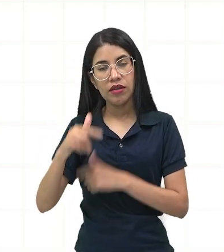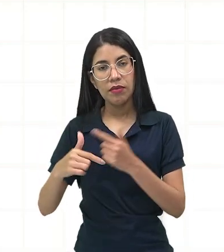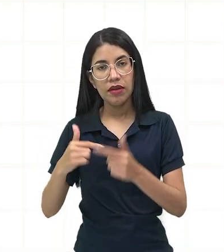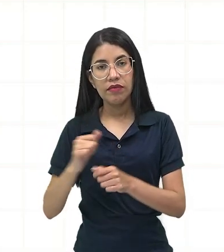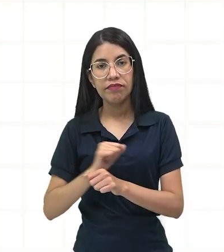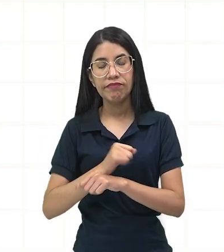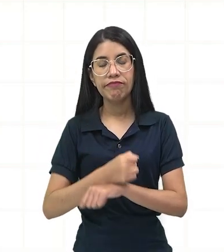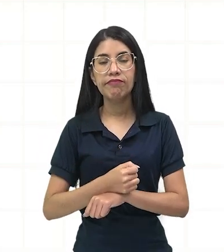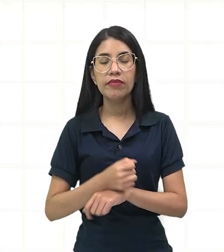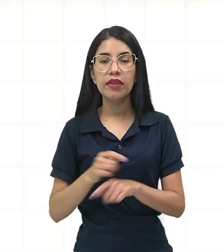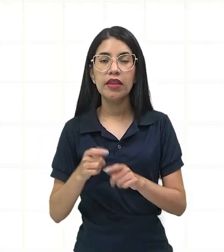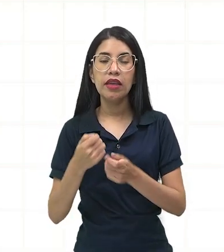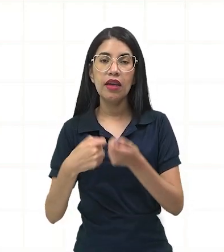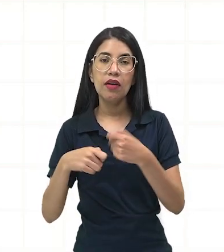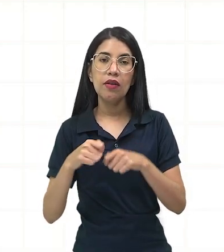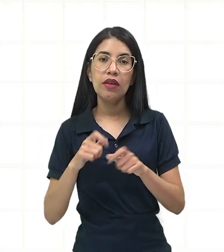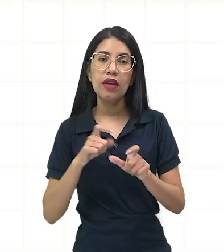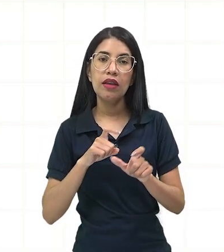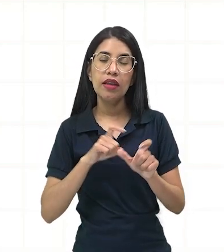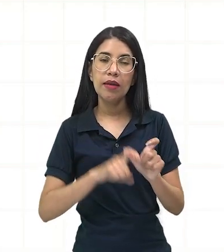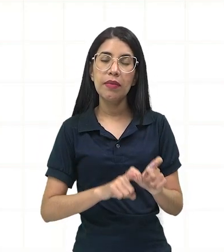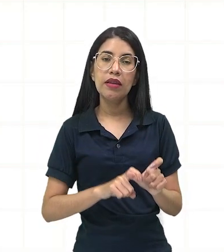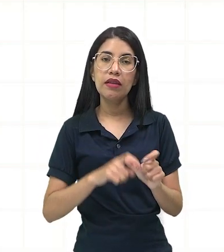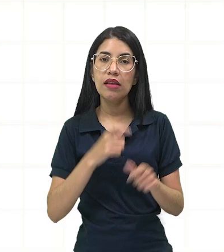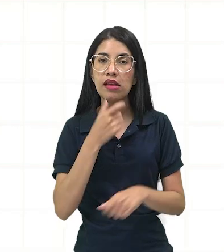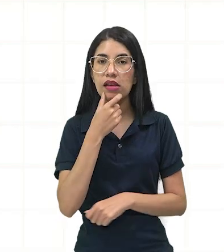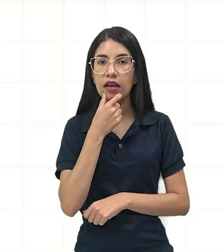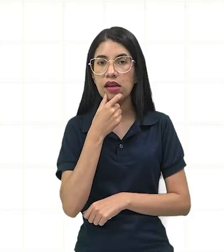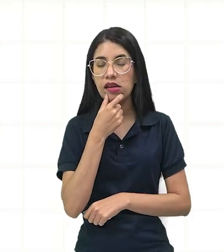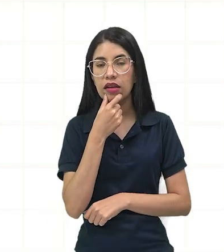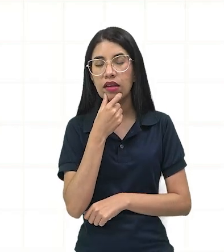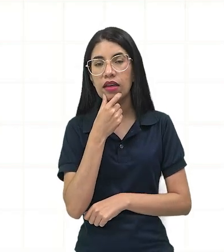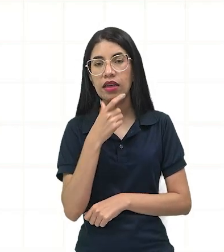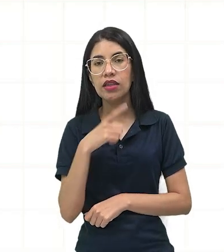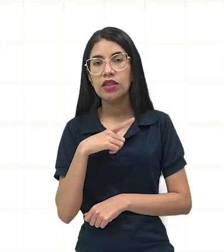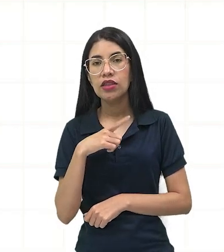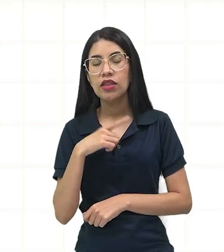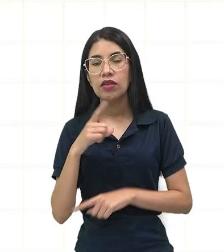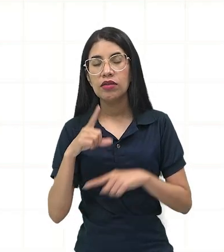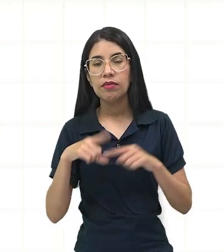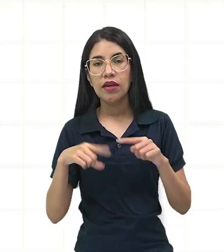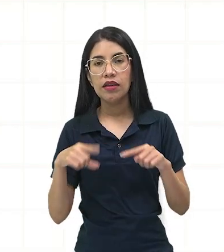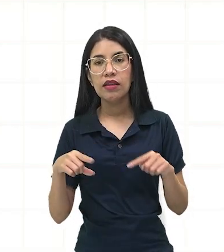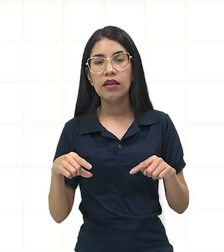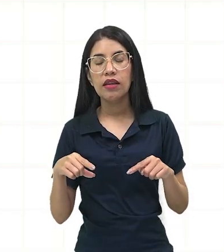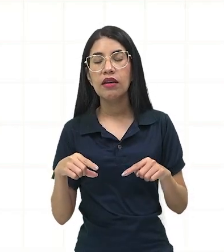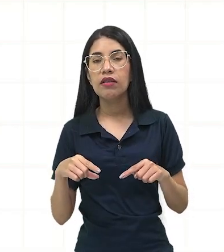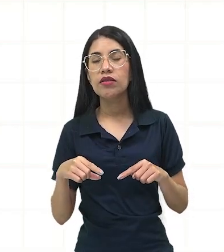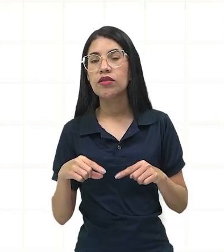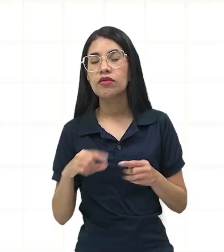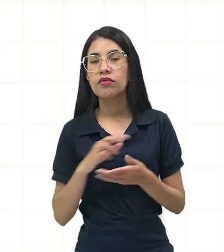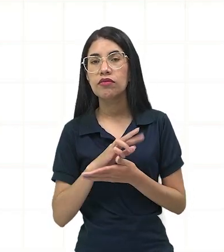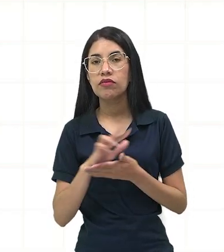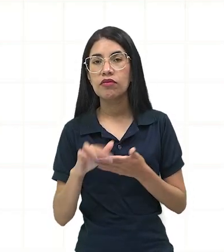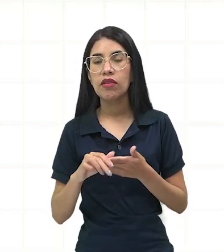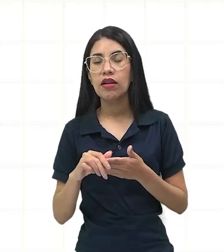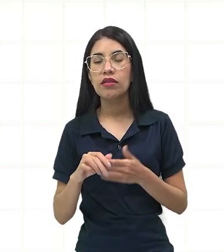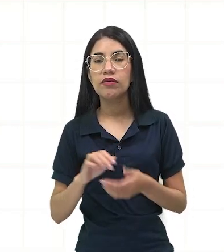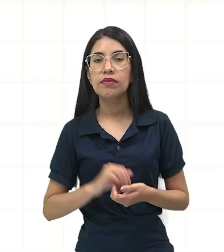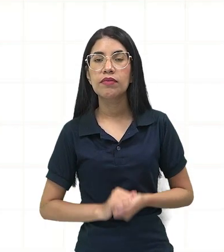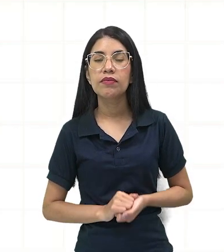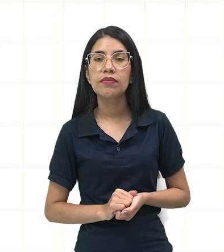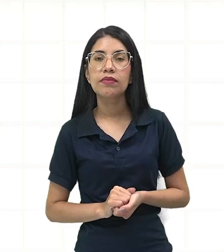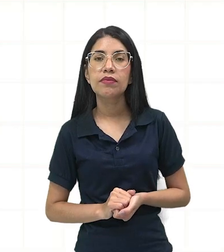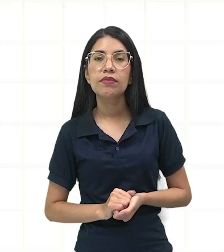economia dessas colônias era dependente da Inglaterra, de onde vinham seus produtos, os seus artigos de luxo, tá